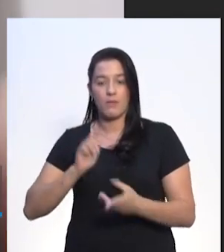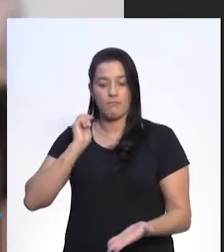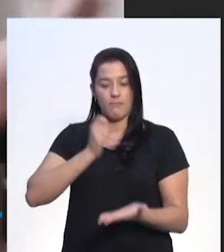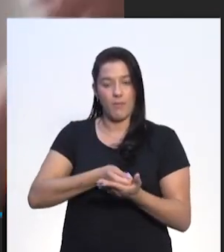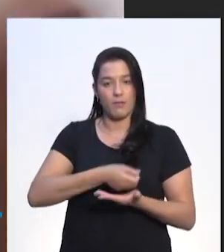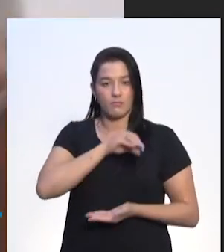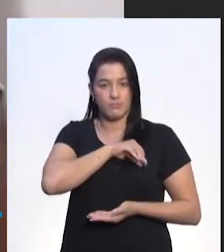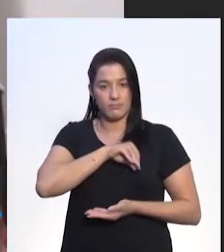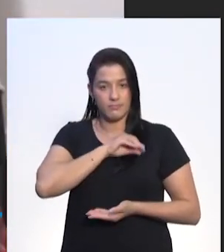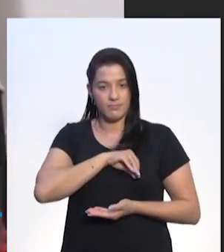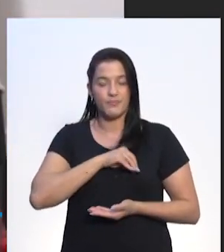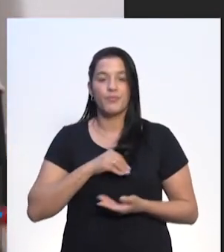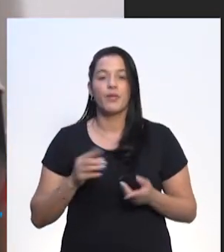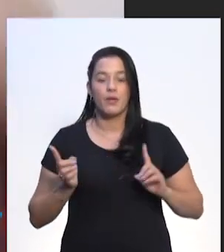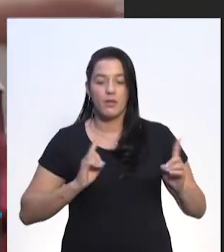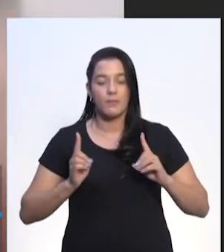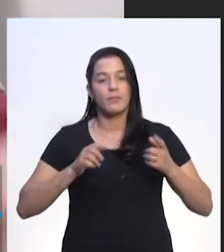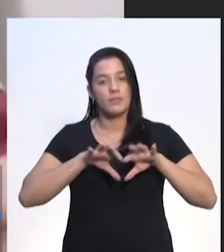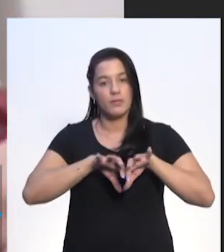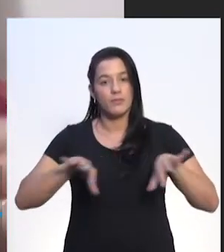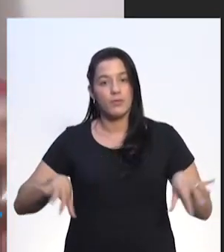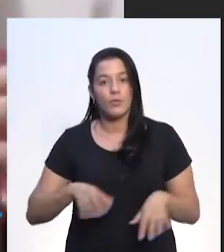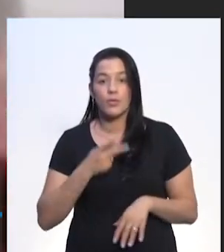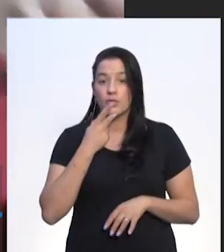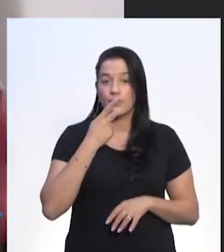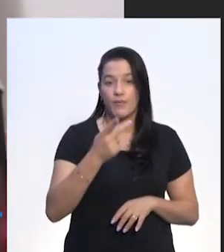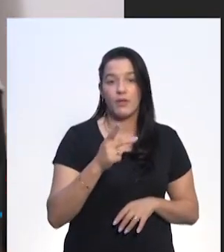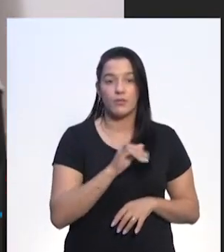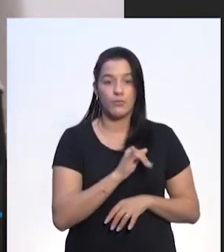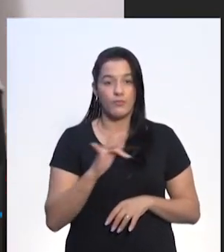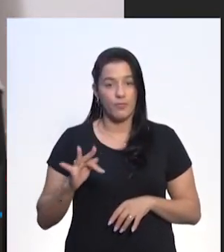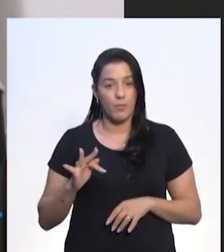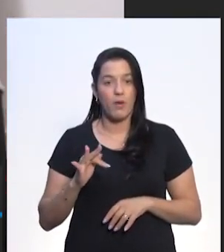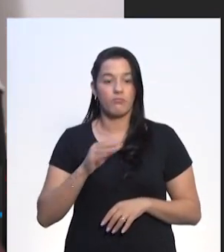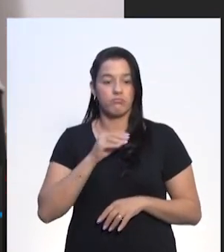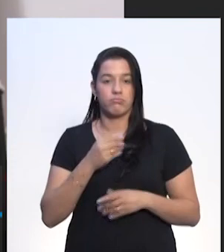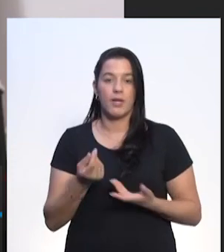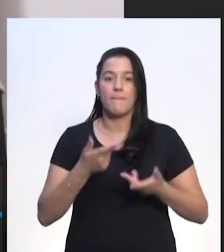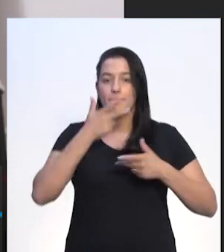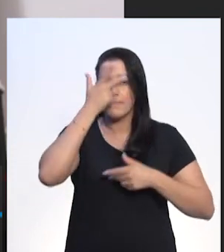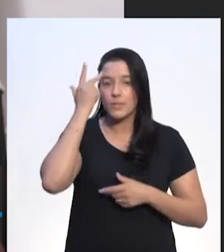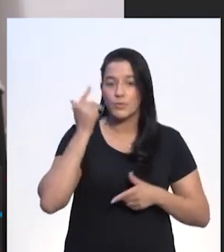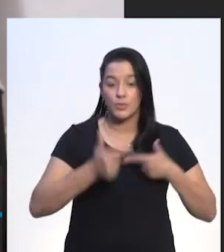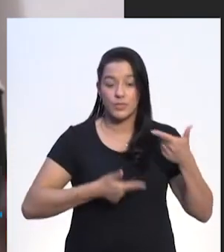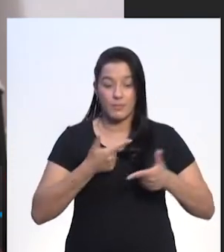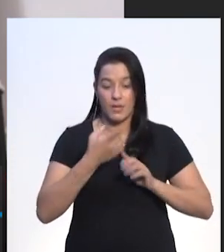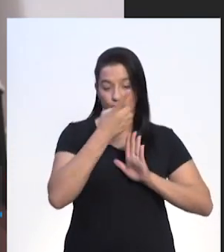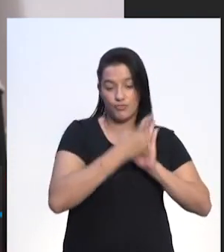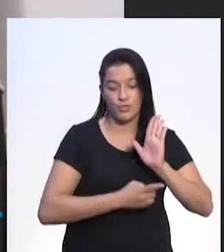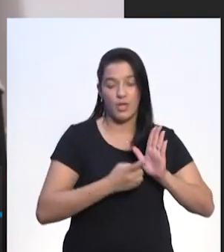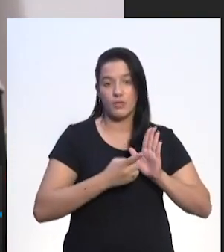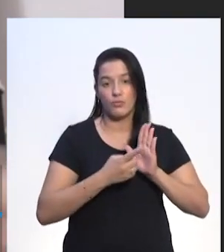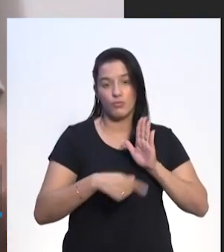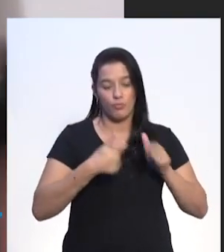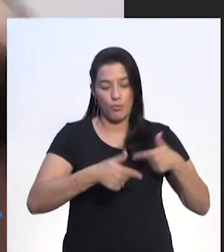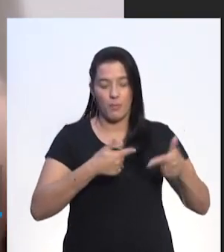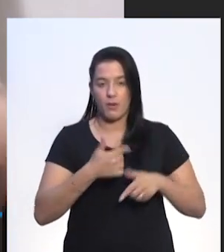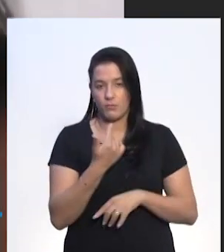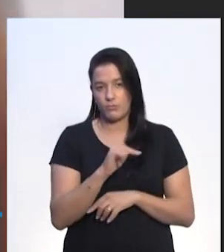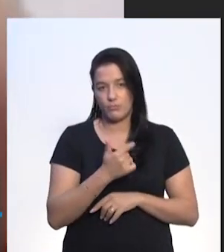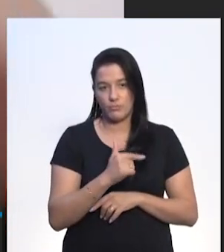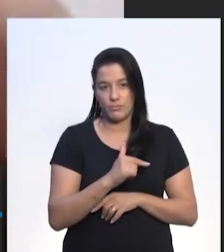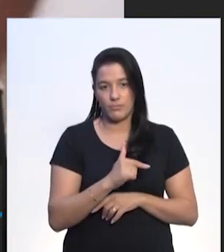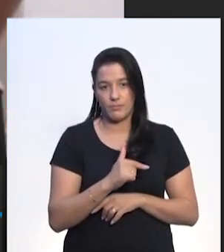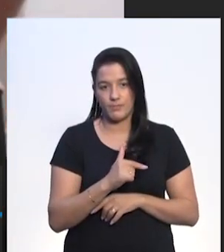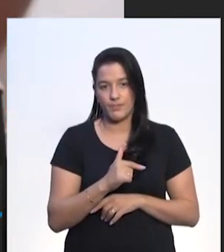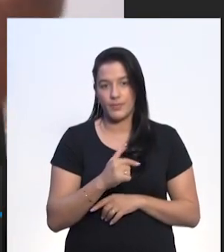por exemplo, de trabalho informal, a gente está falando de pessoas que estão trabalhando sem direito trabalhista nenhum. Então, por